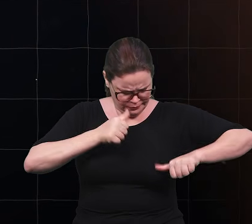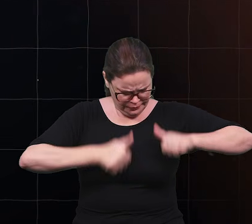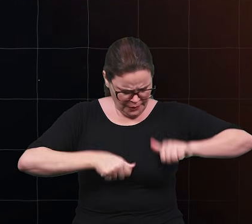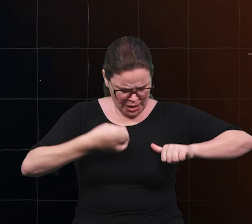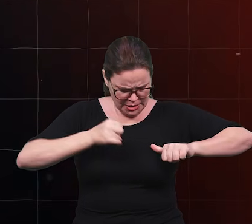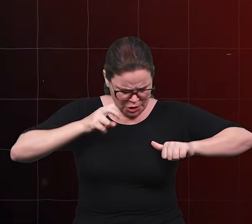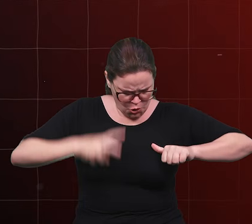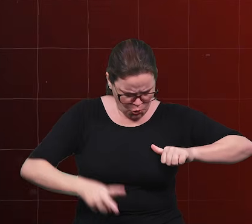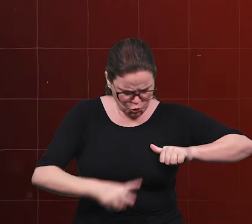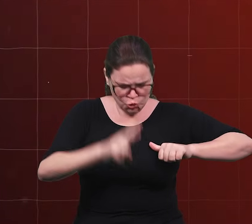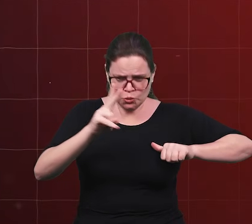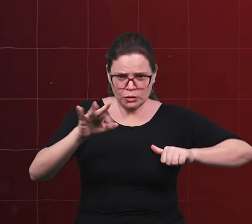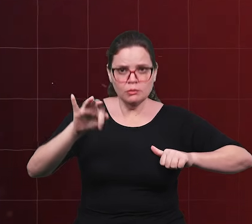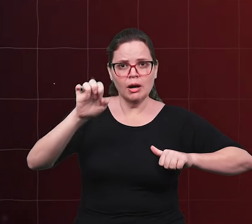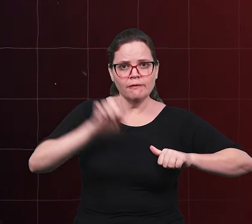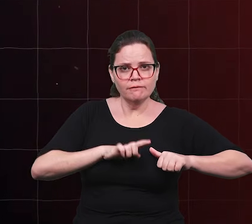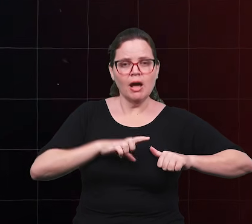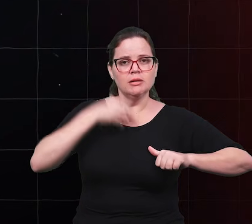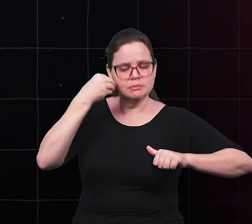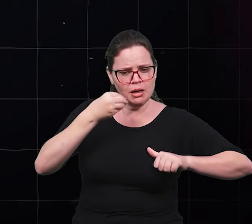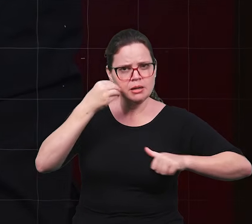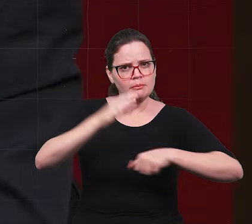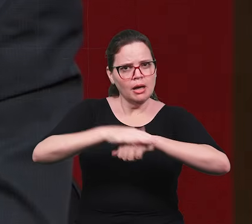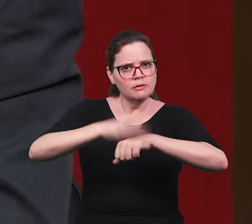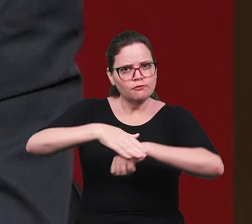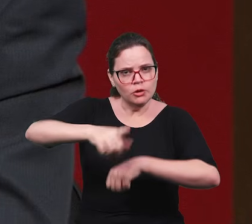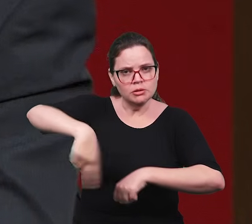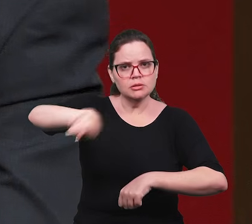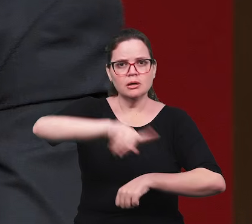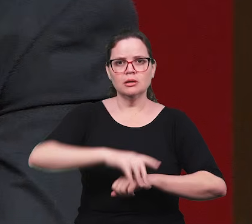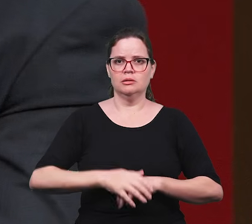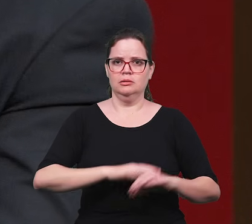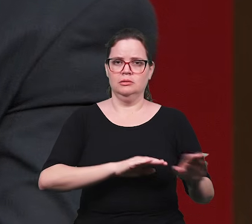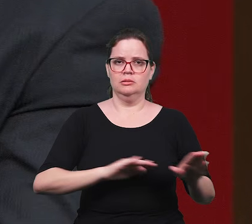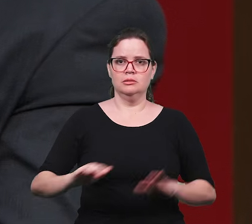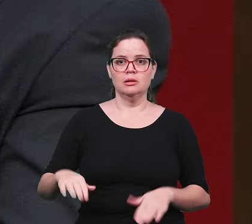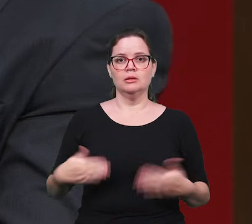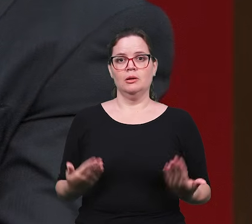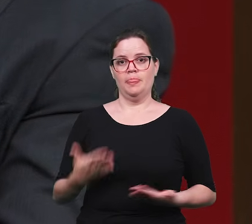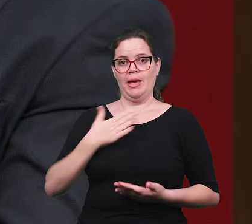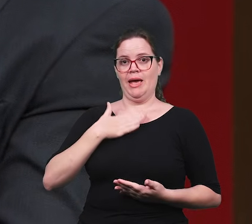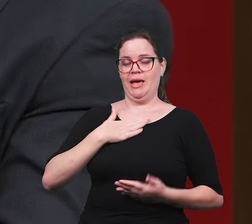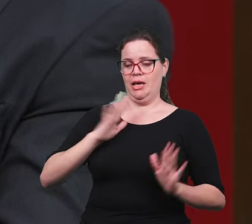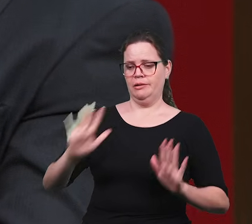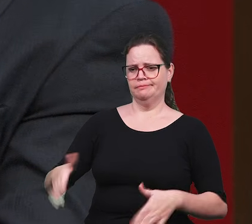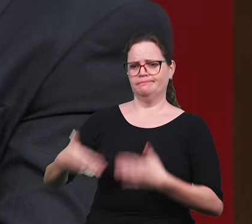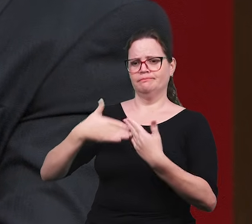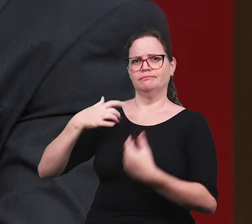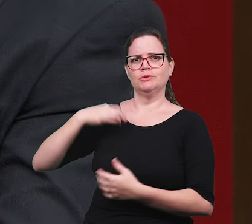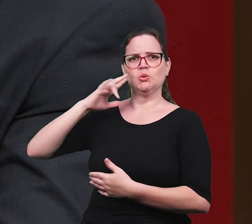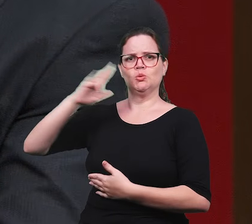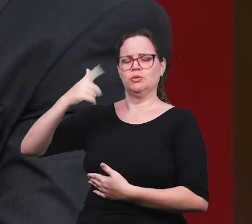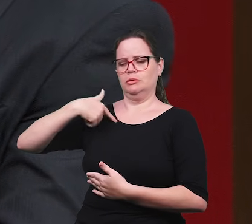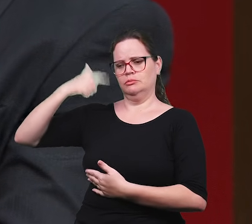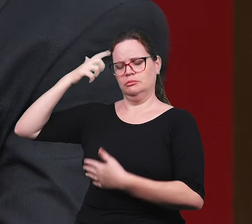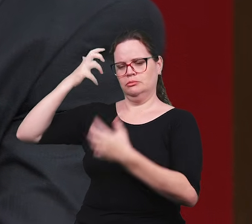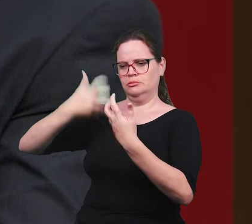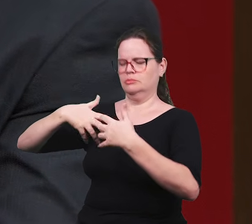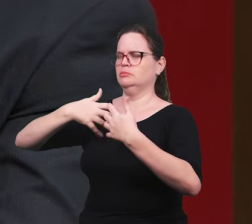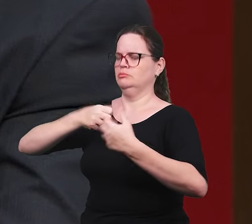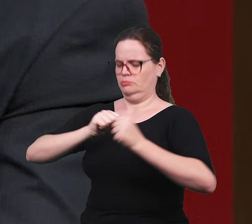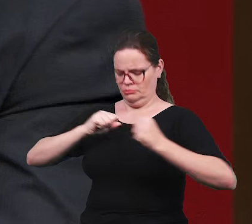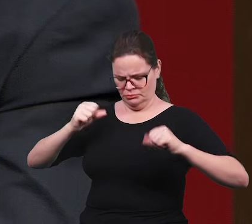fé, provai-vos a vós mesmos. Então, cada um de nós, com o Senhor, nós sempre precisamos fazer essa reflexão.